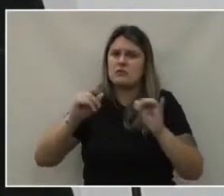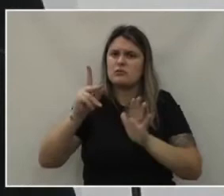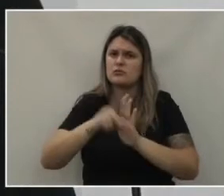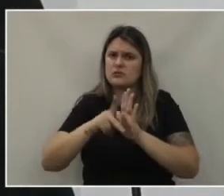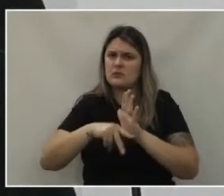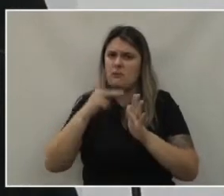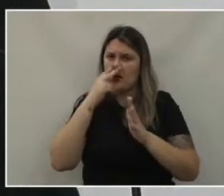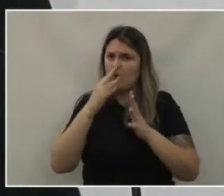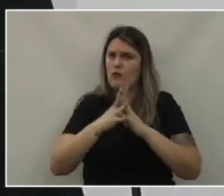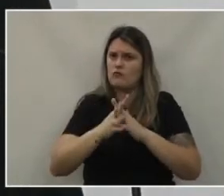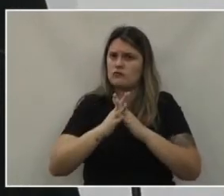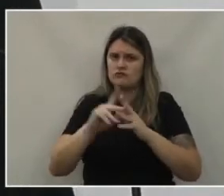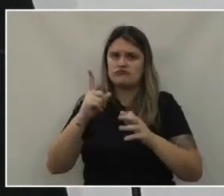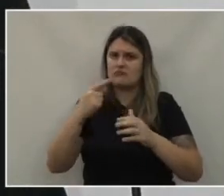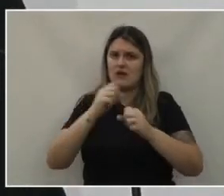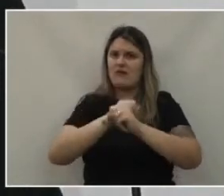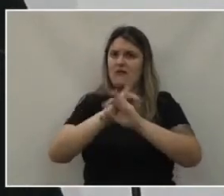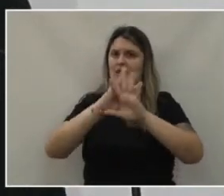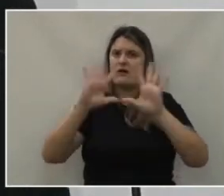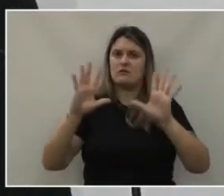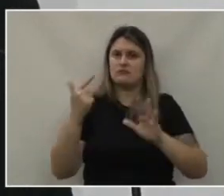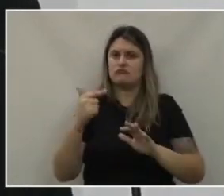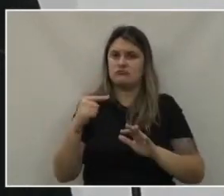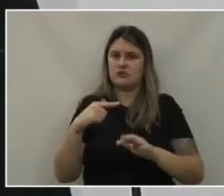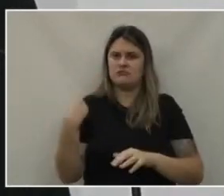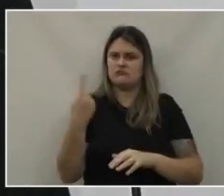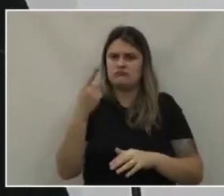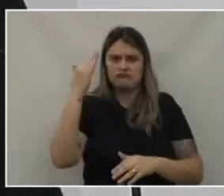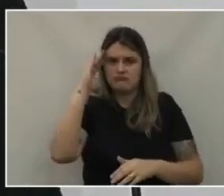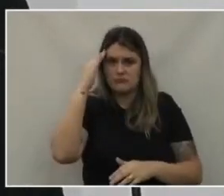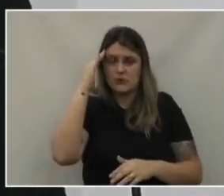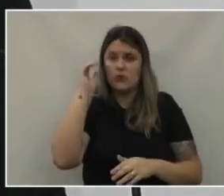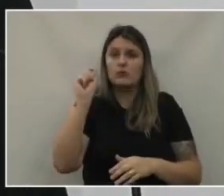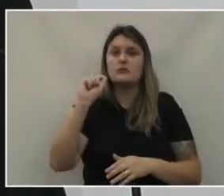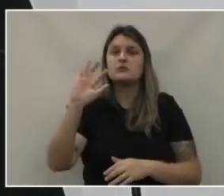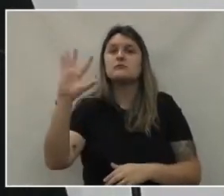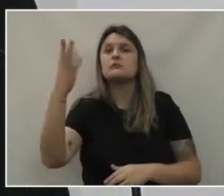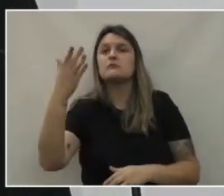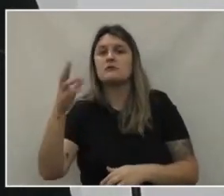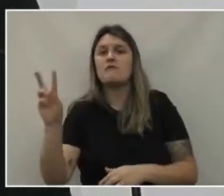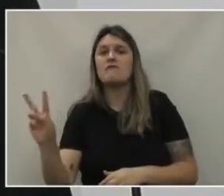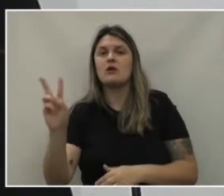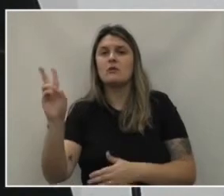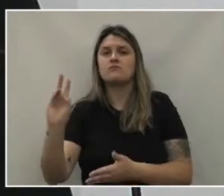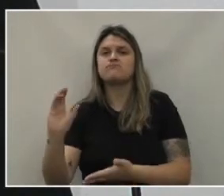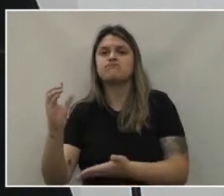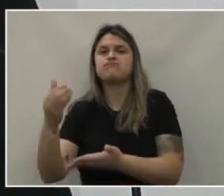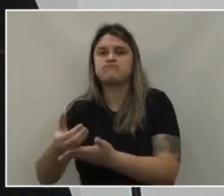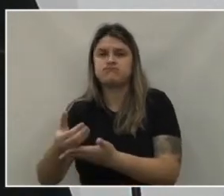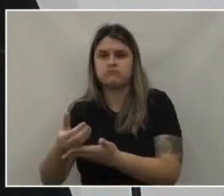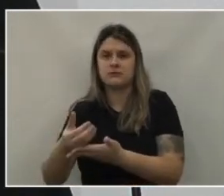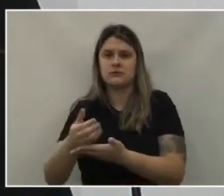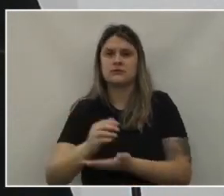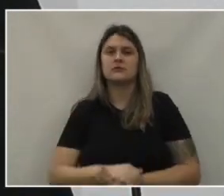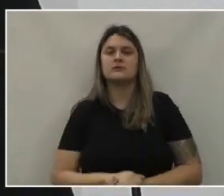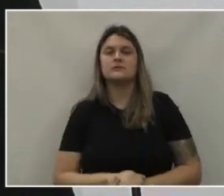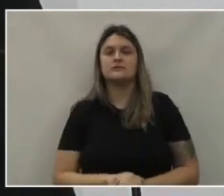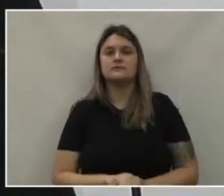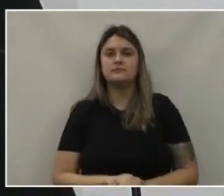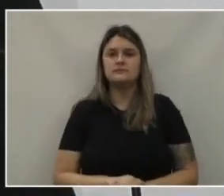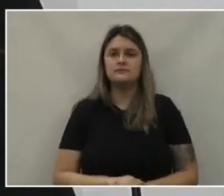muito, ele não está claro para nós o que vai acontecer com esse valor que está sendo